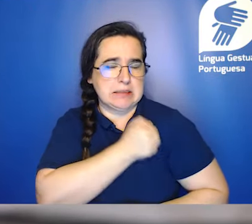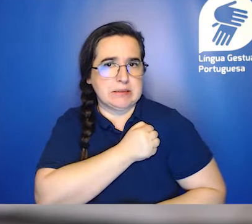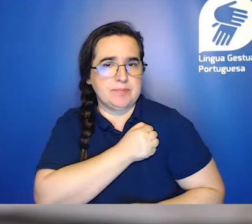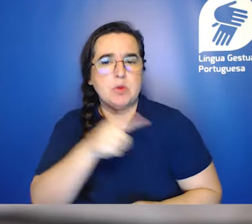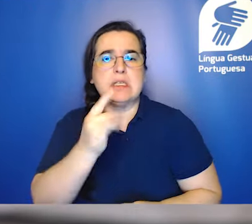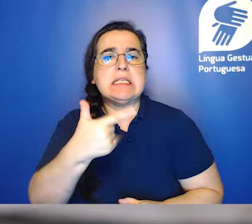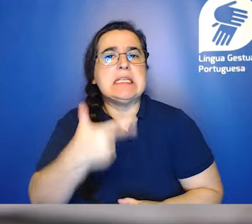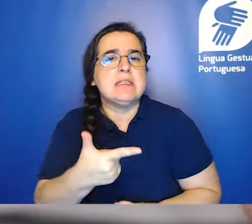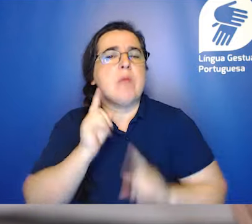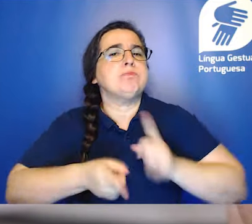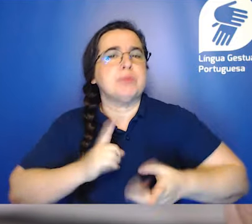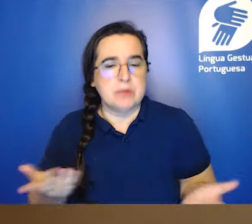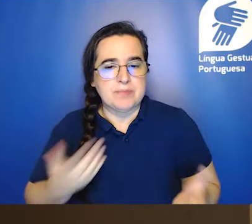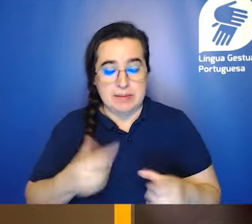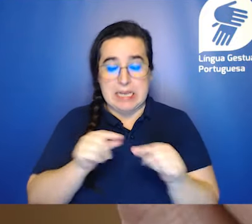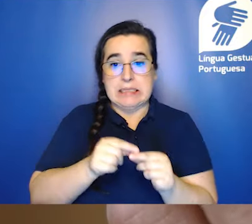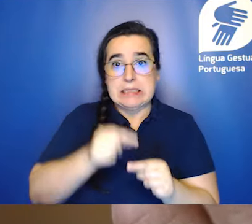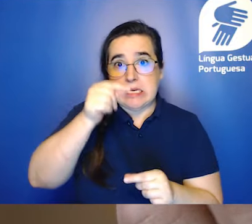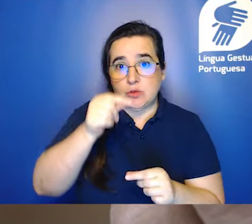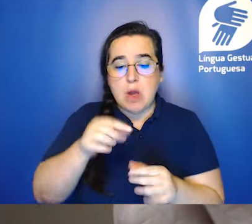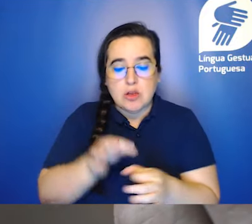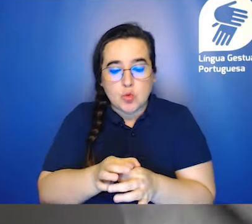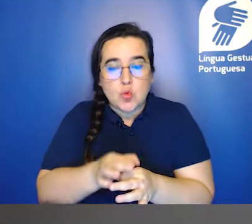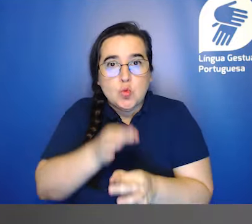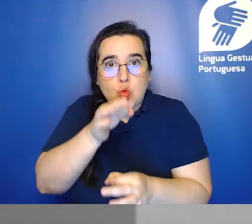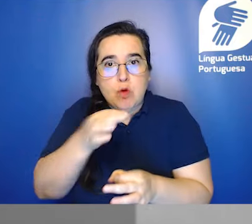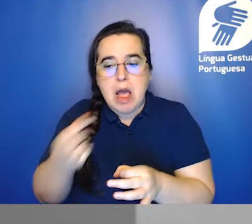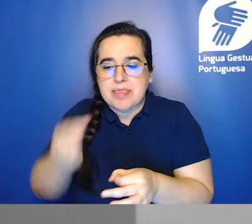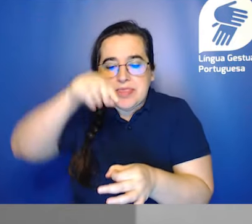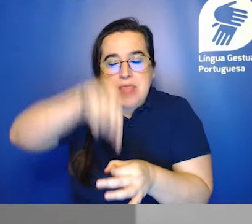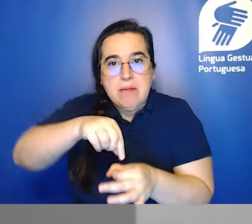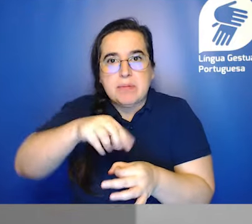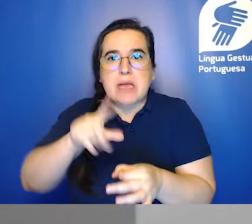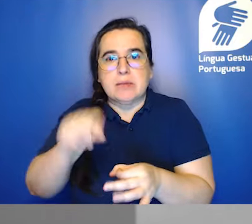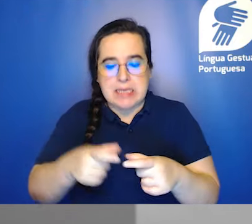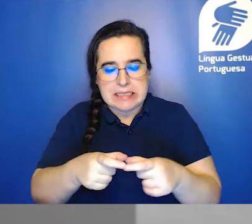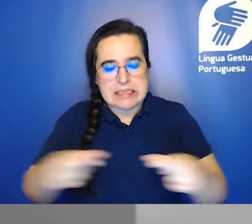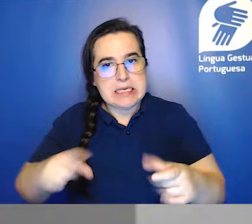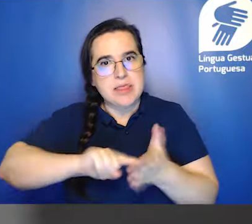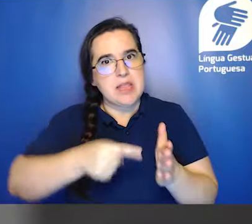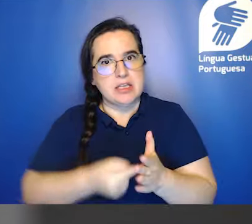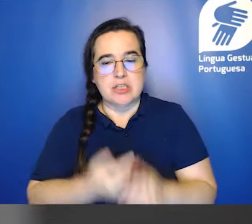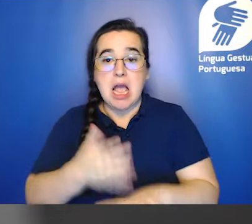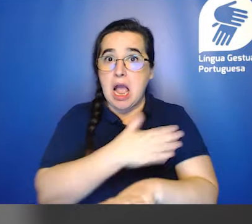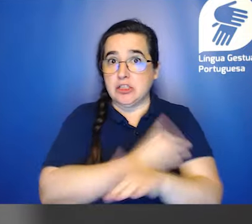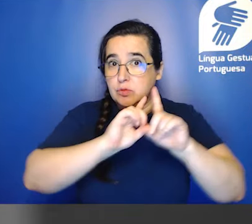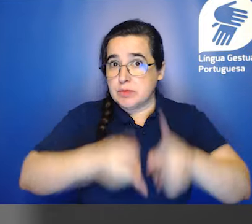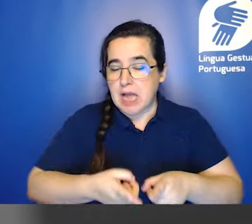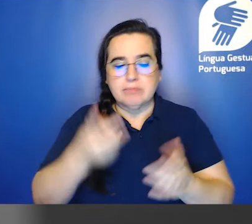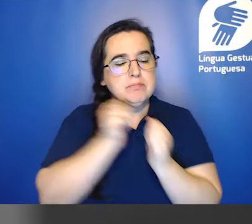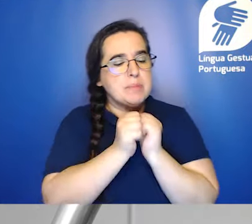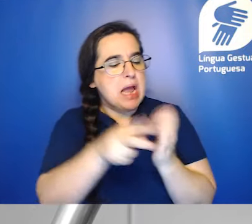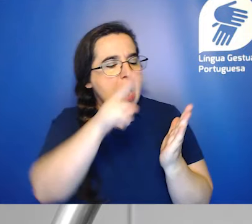de extração, tampa doseadora e tira de teste. Antes de iniciar o teste, leia atentamente todo o